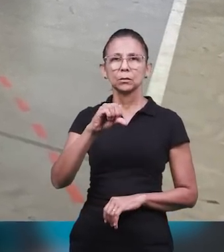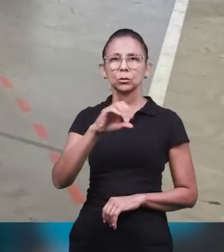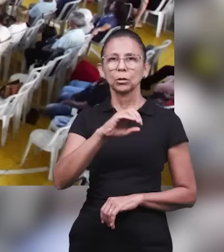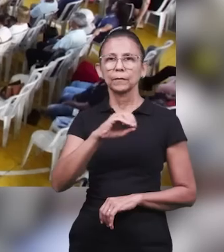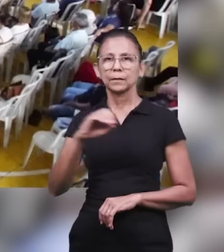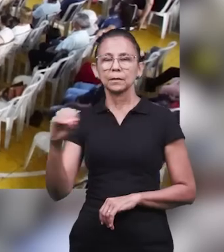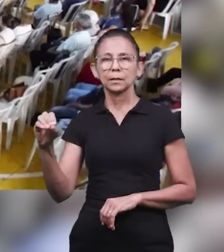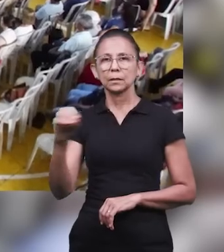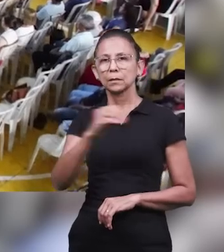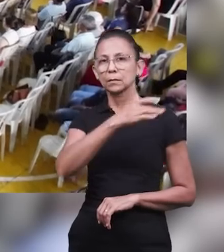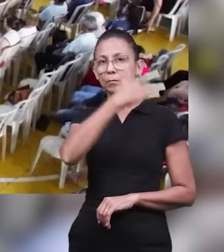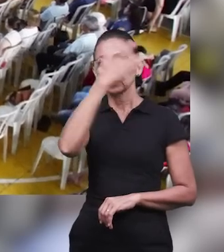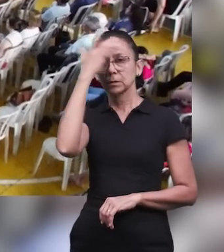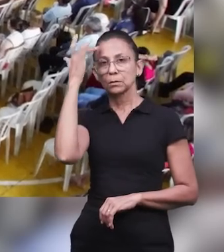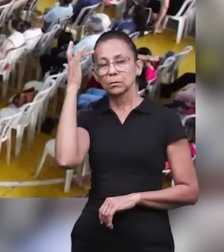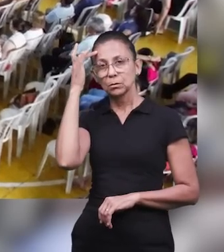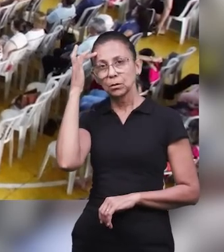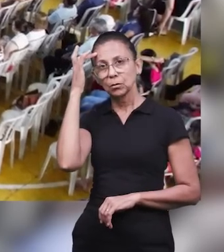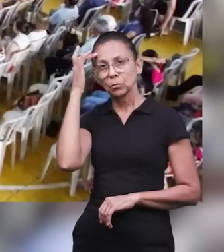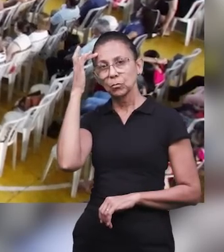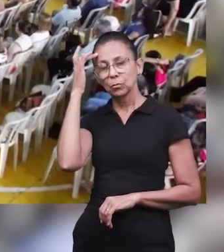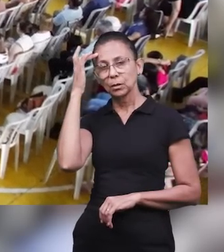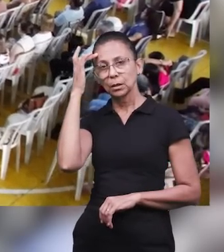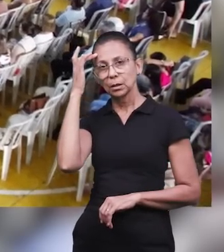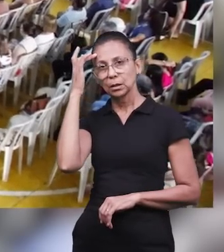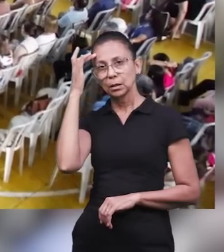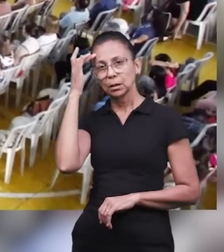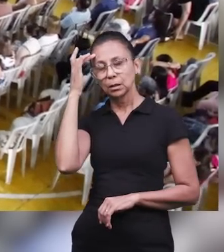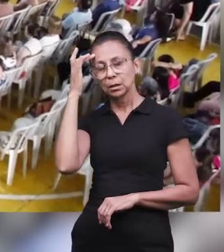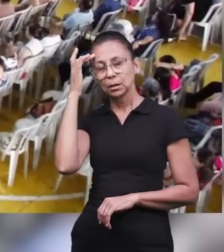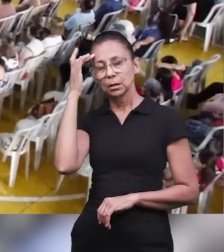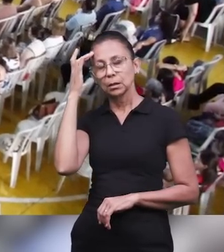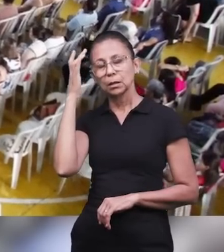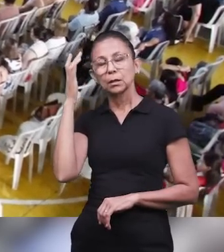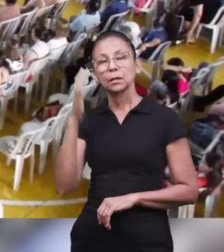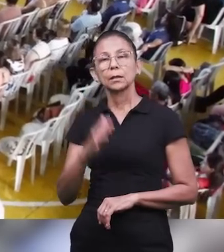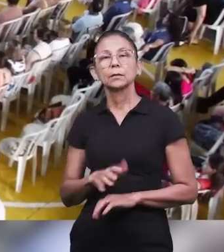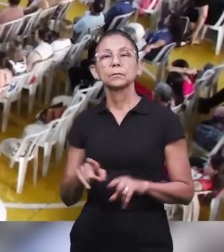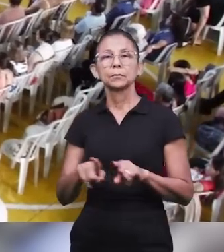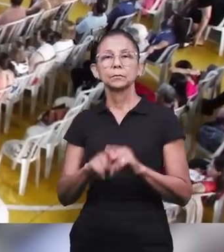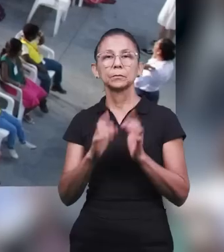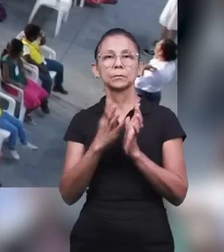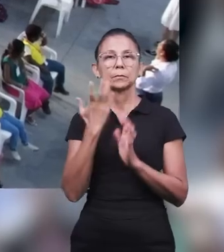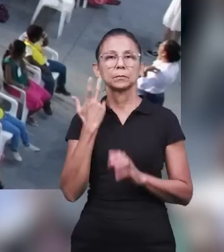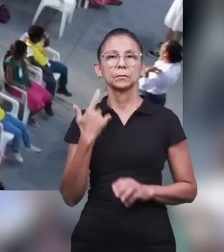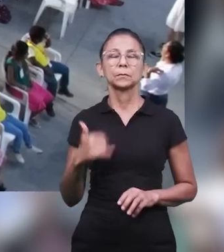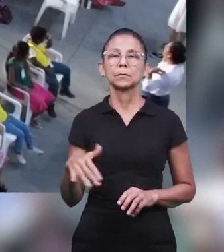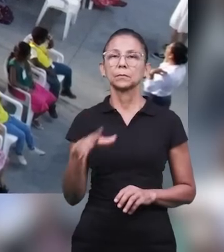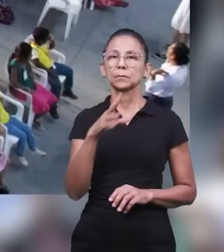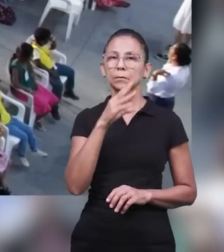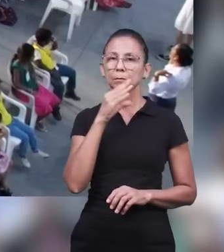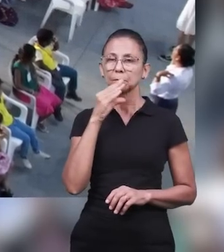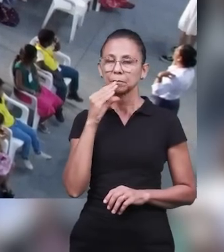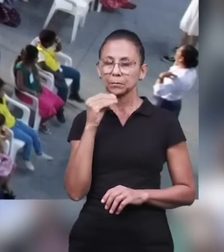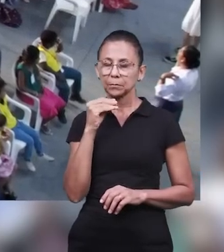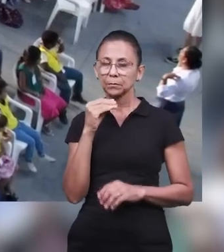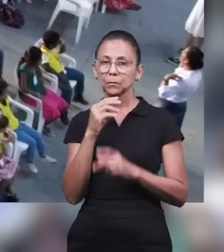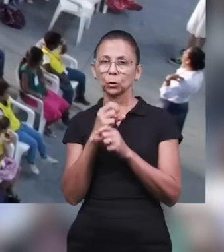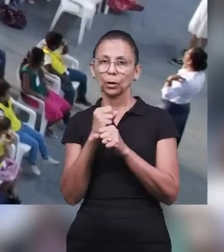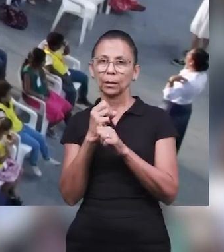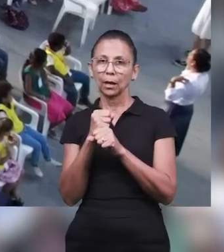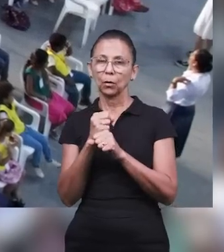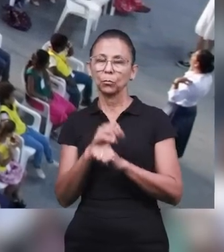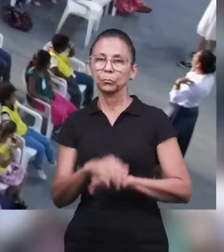900 pessoas, incluindo as classes de crianças, intermediários, adolescentes e